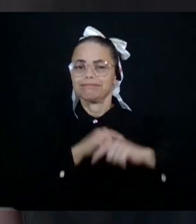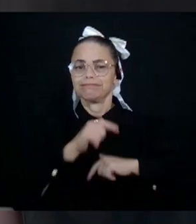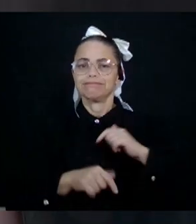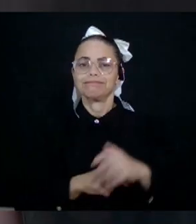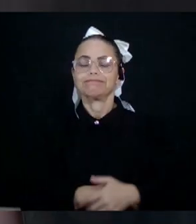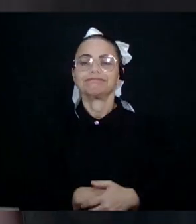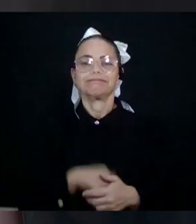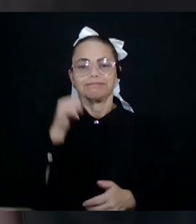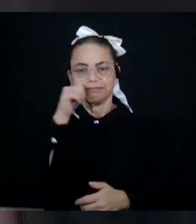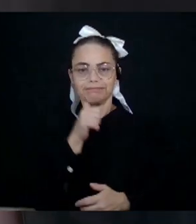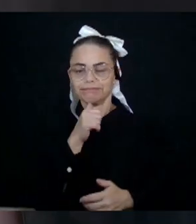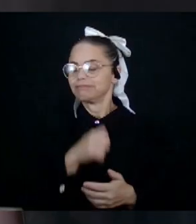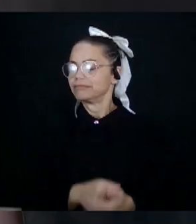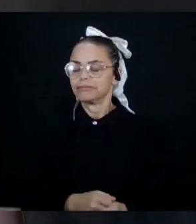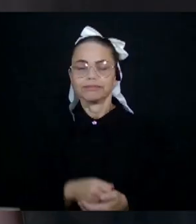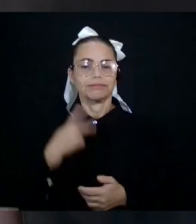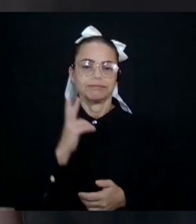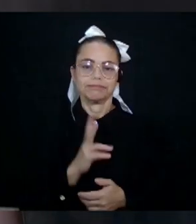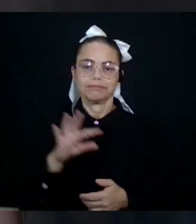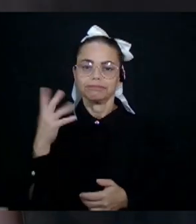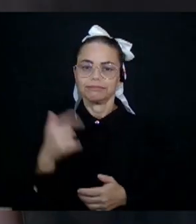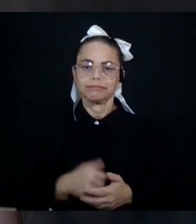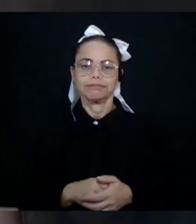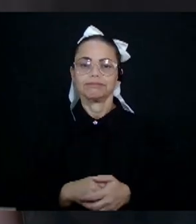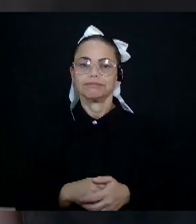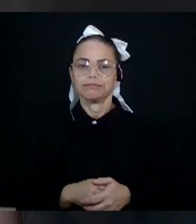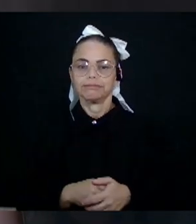mulheres, realizam, né. Então,